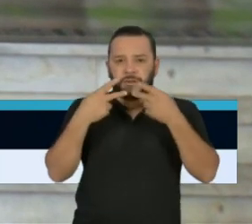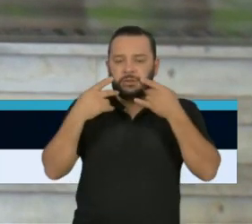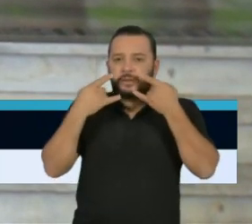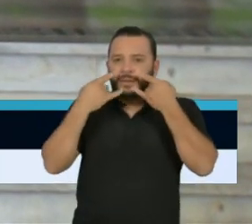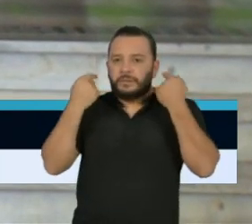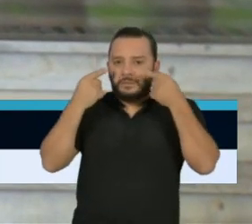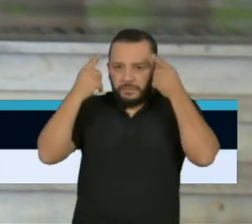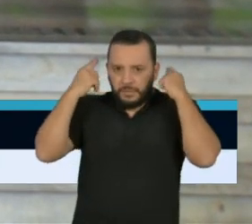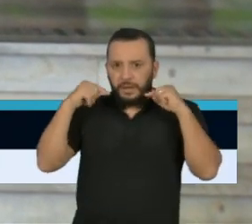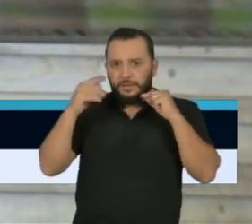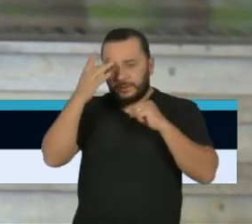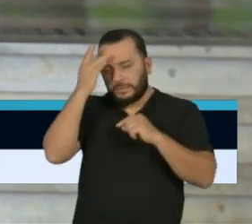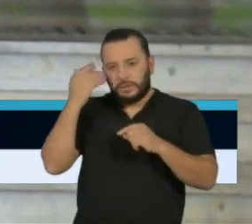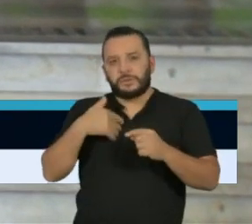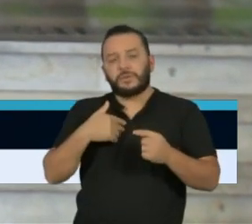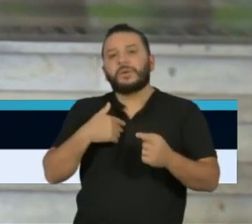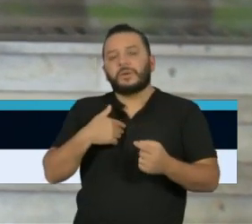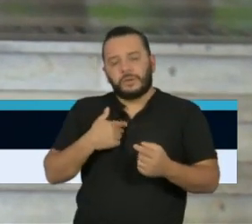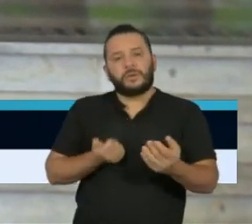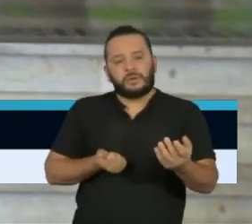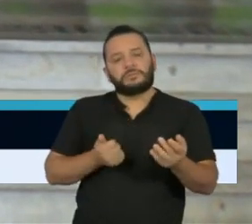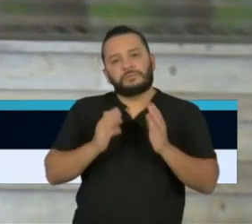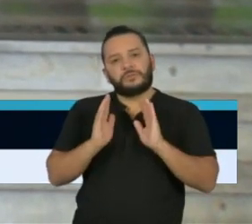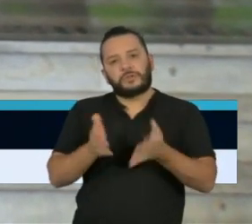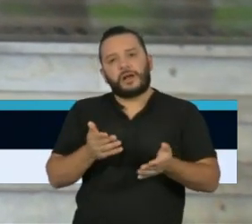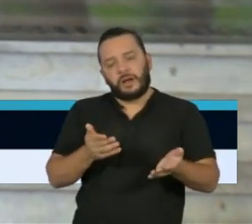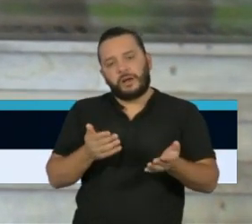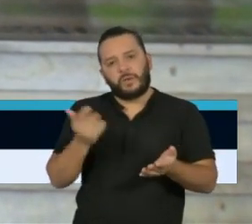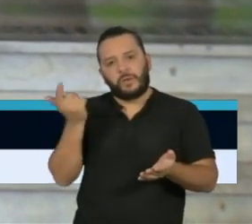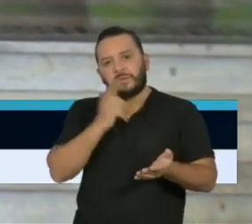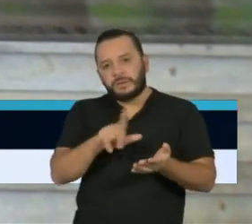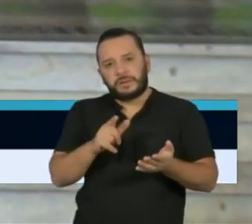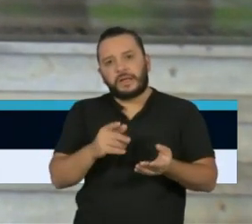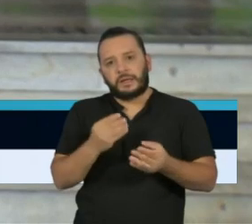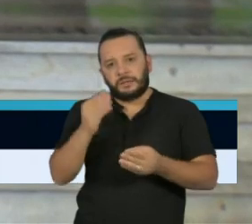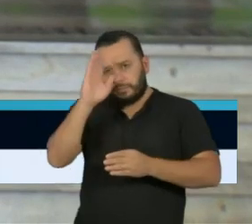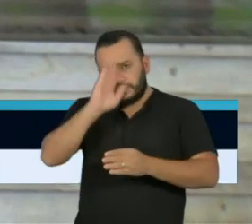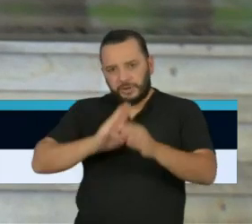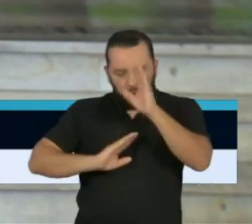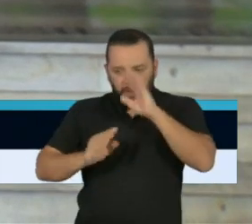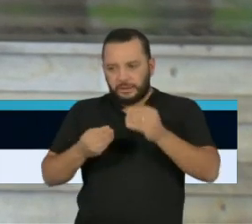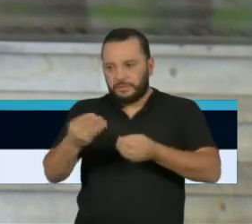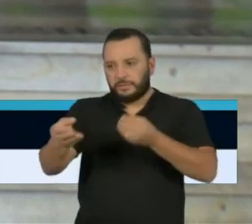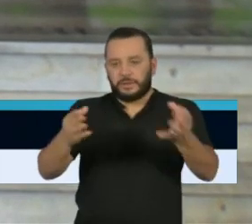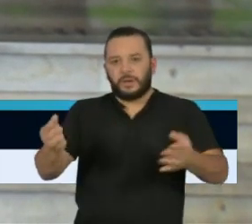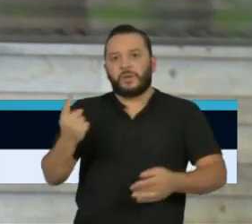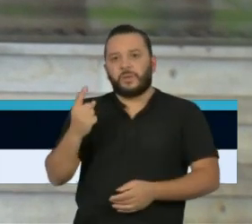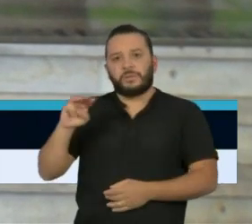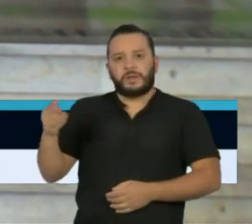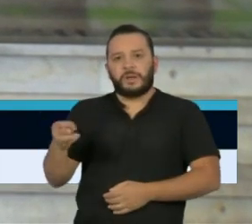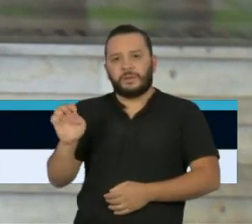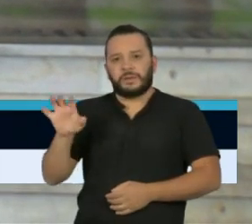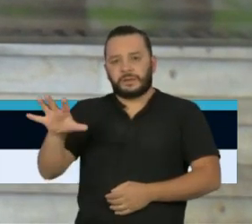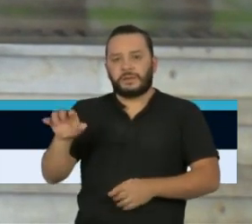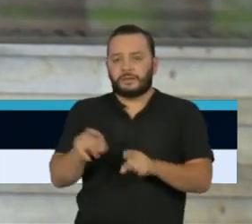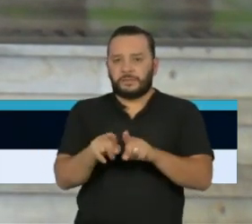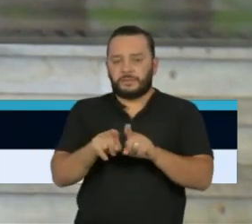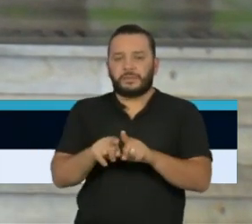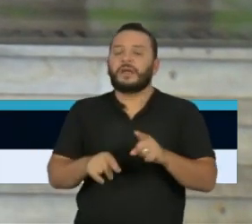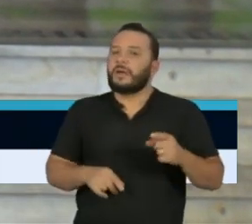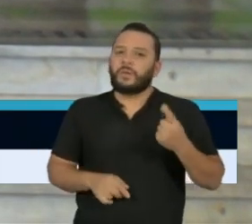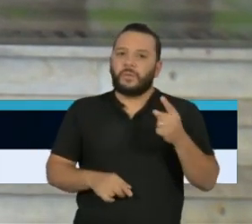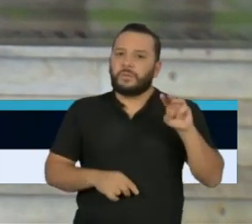tenha acesso a essas máscaras de tecido. 1 milhão pelo estado, 1 milhão pela prefeitura, numa iniciativa completamente integrada